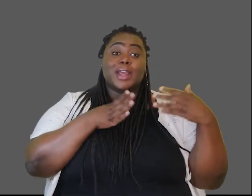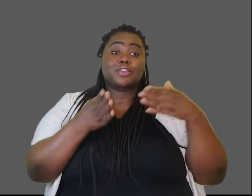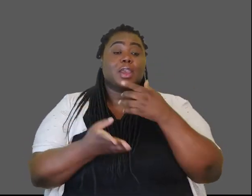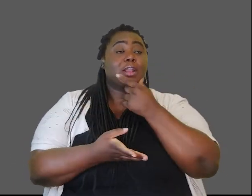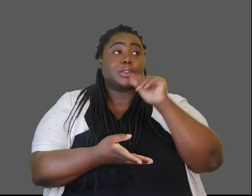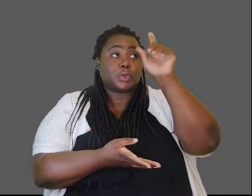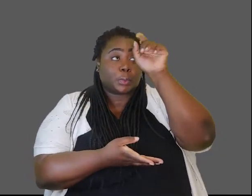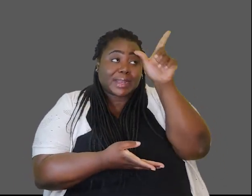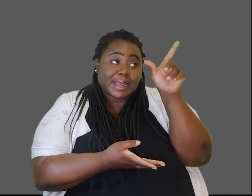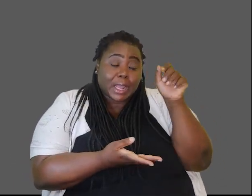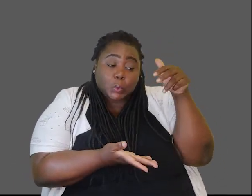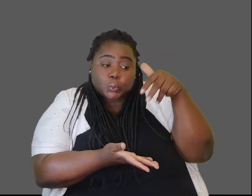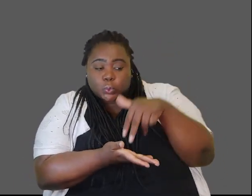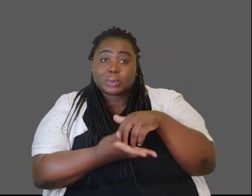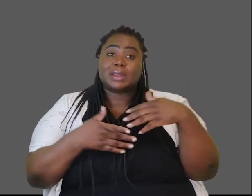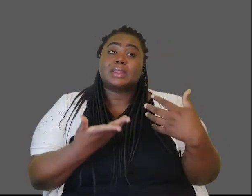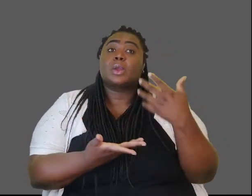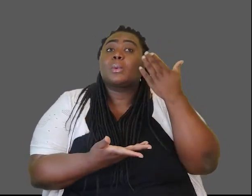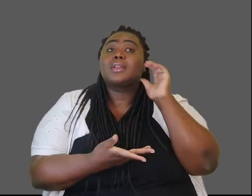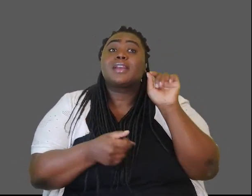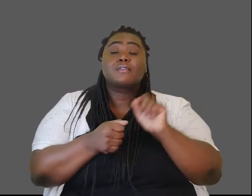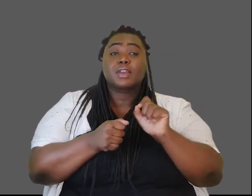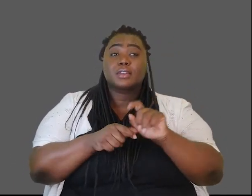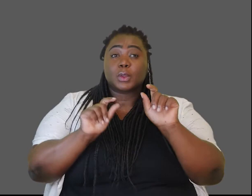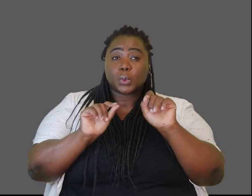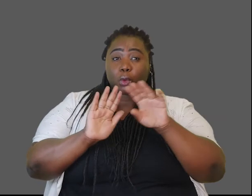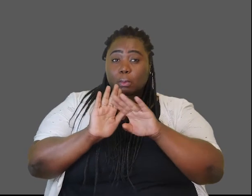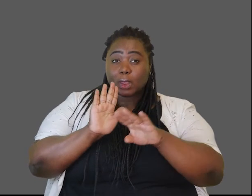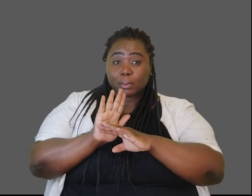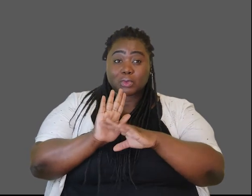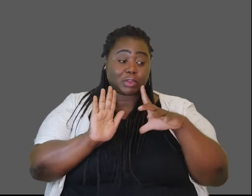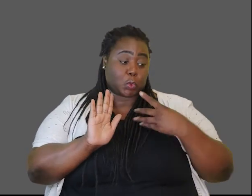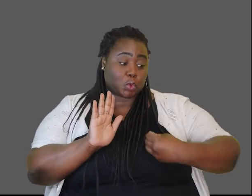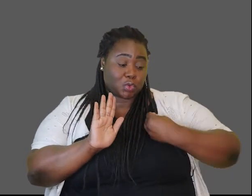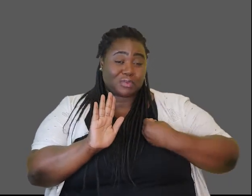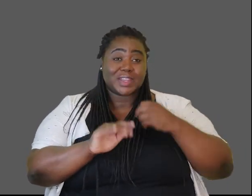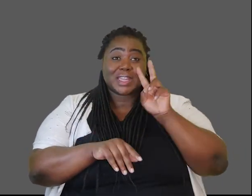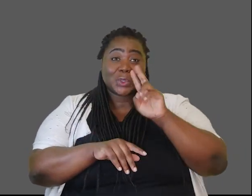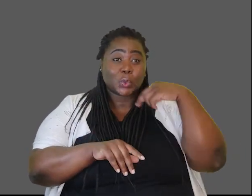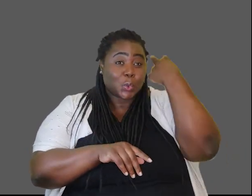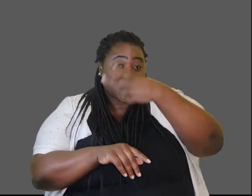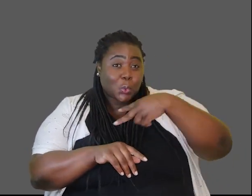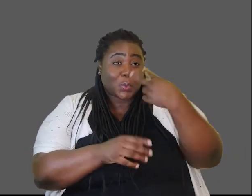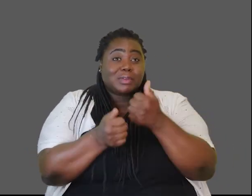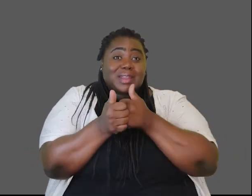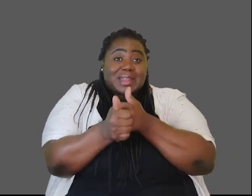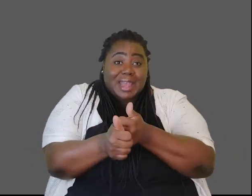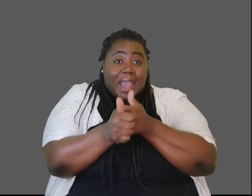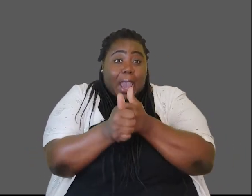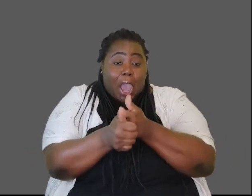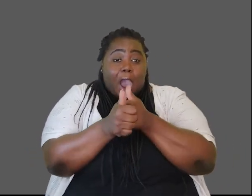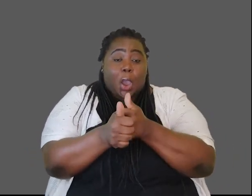do homem à Lua. A ideia era realizar uma produção ao vivo que durante 2 horas acompanhasse a odisseia